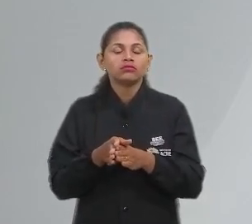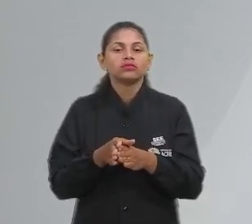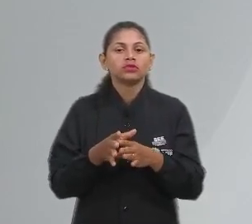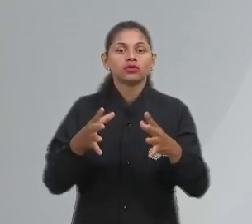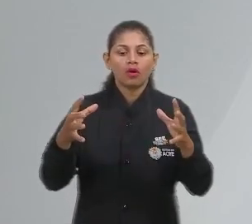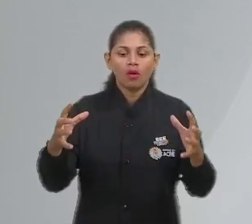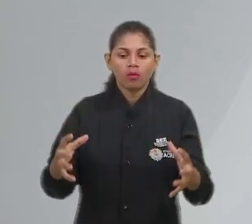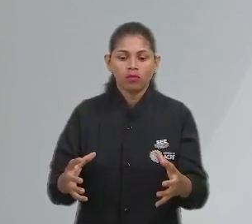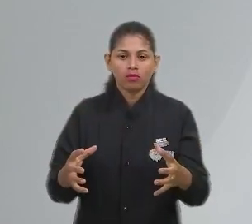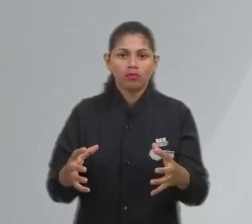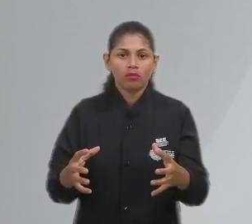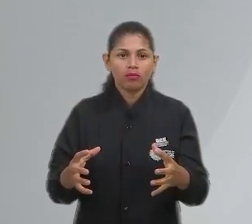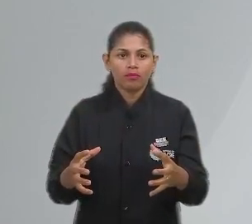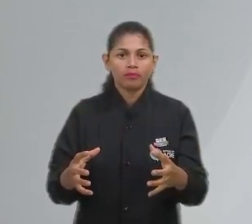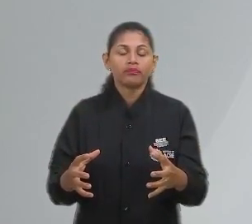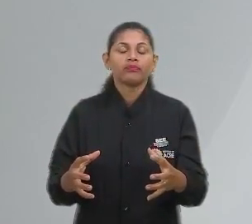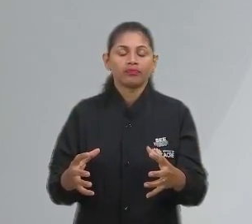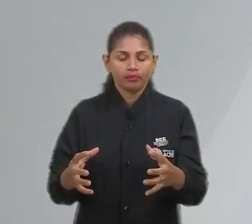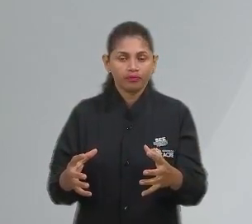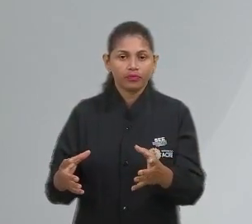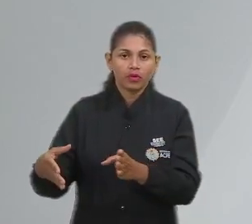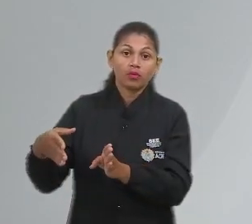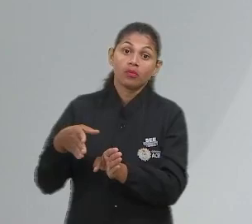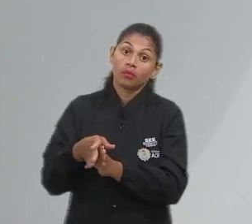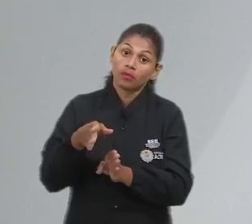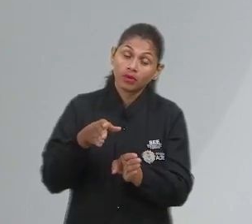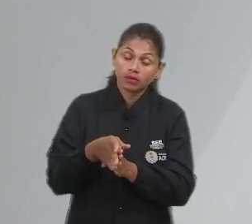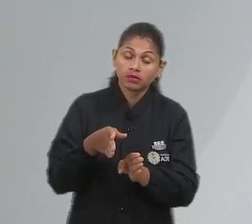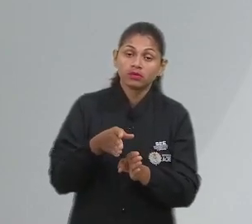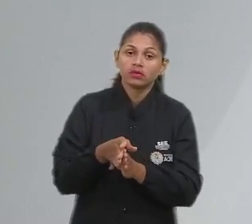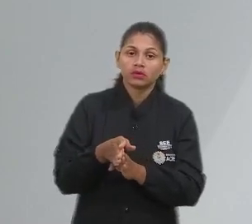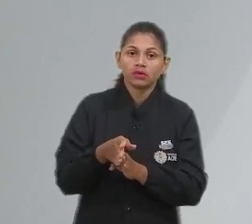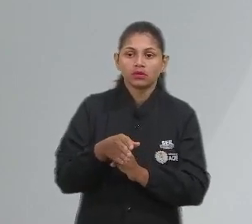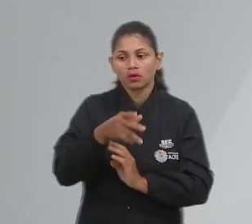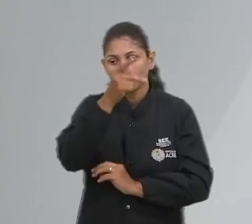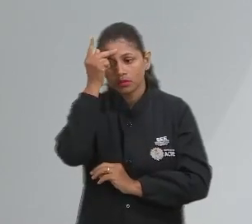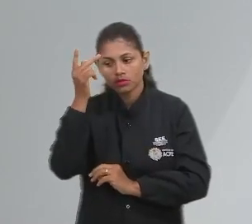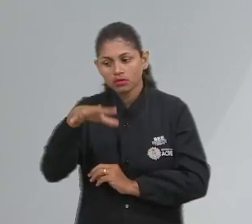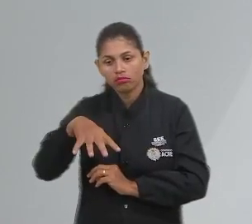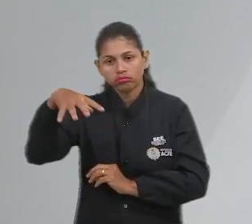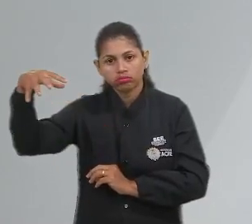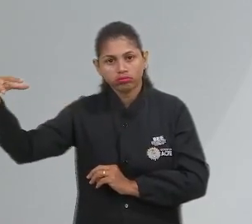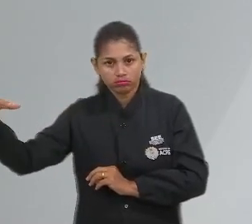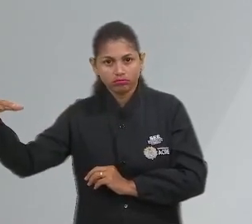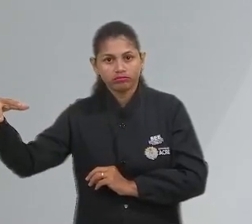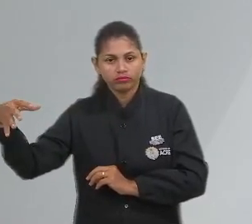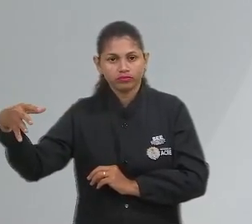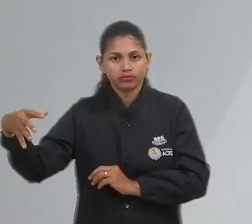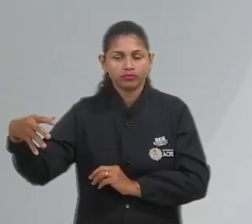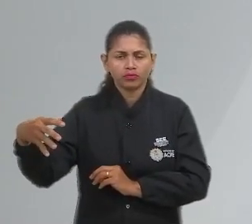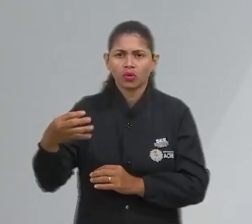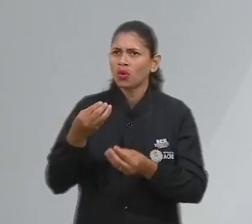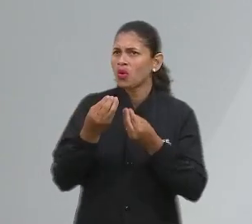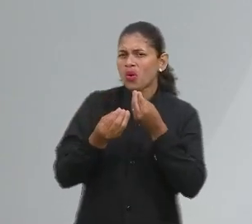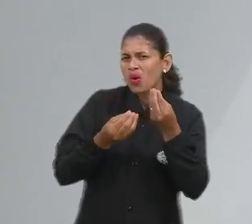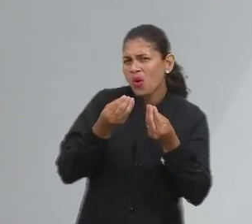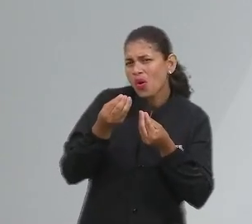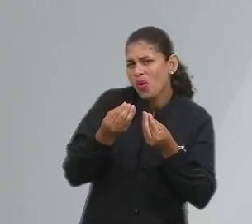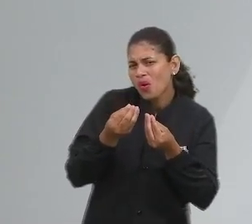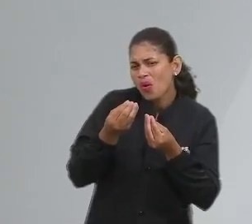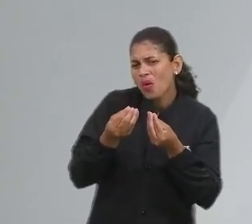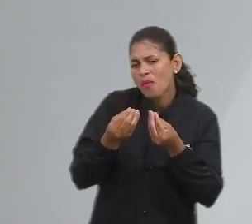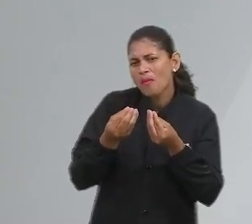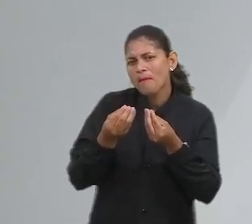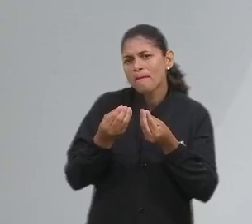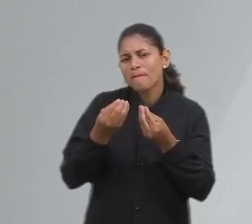segurar a bola pelo instrutor, né, que vai estar dando essa instrução de fora, né, falando como é que essa bola, ela é